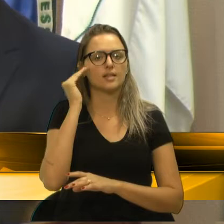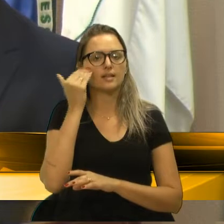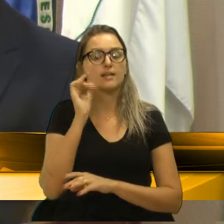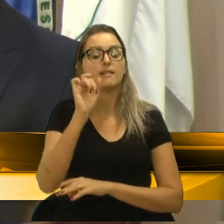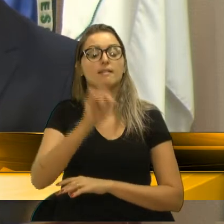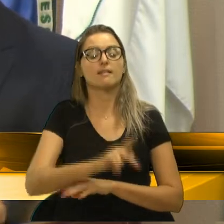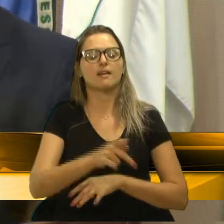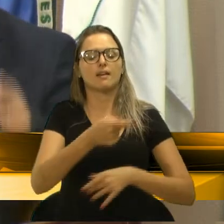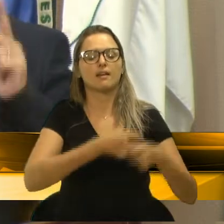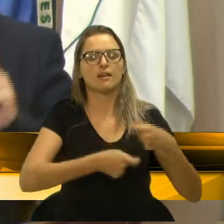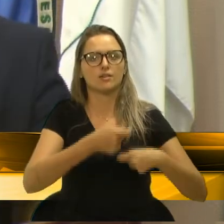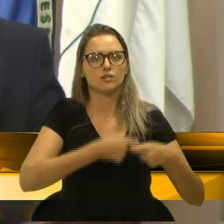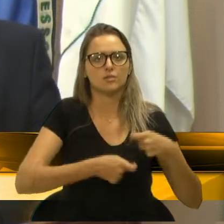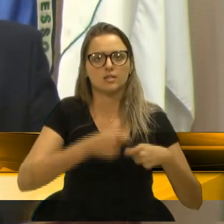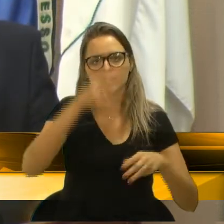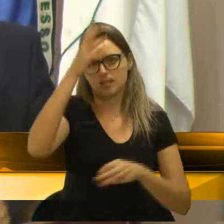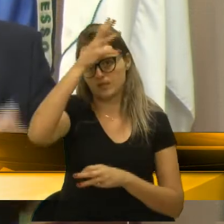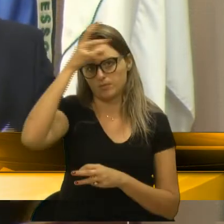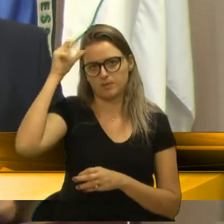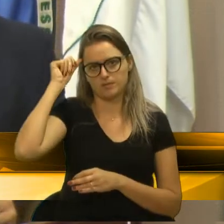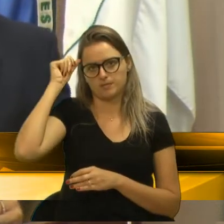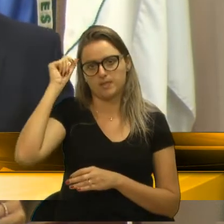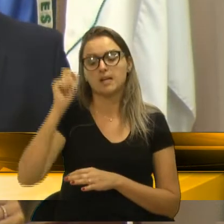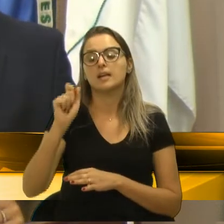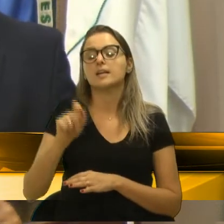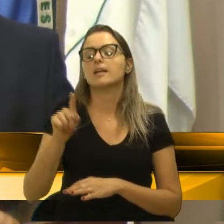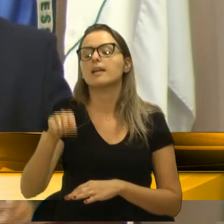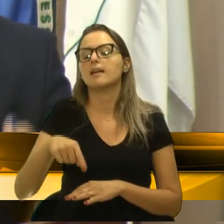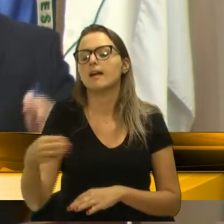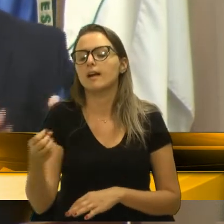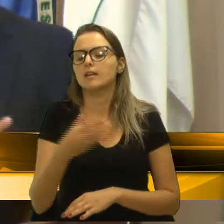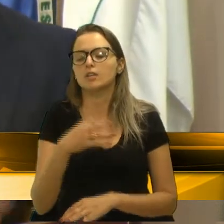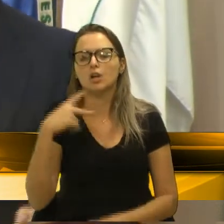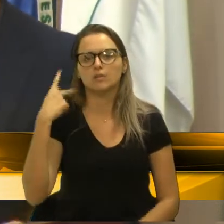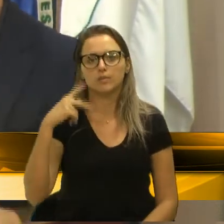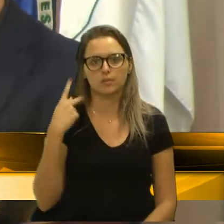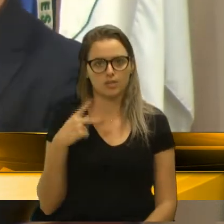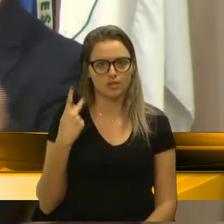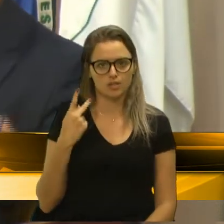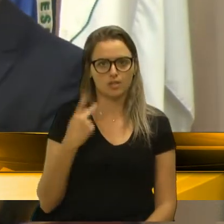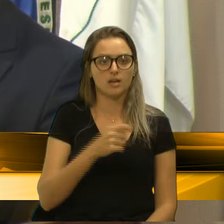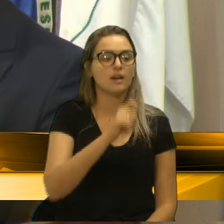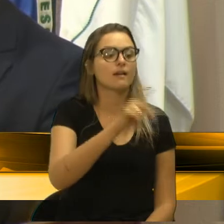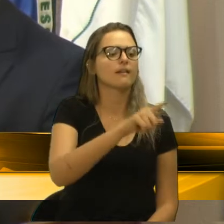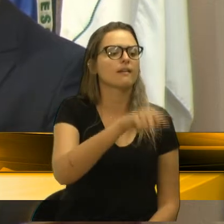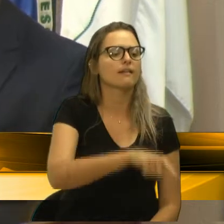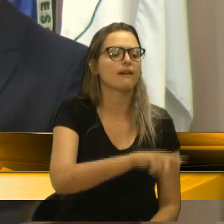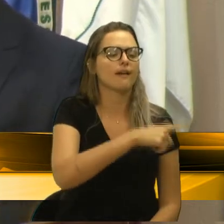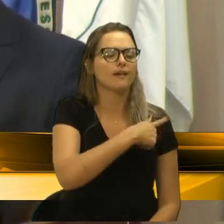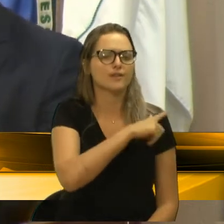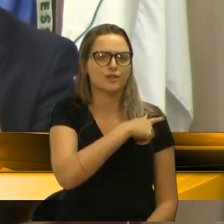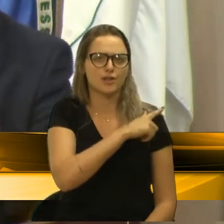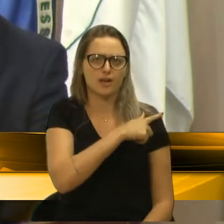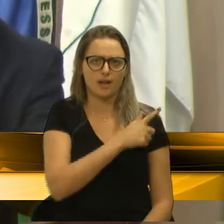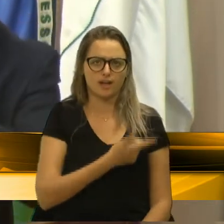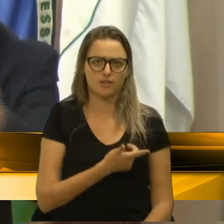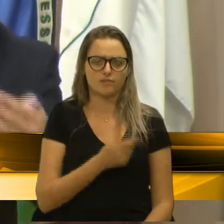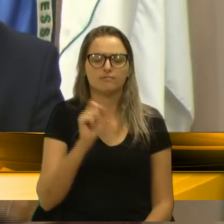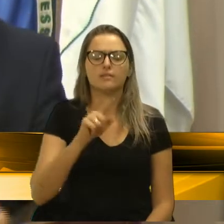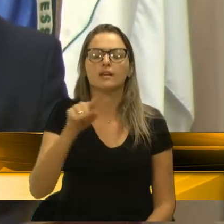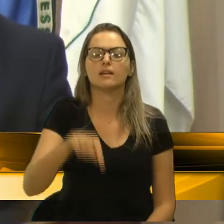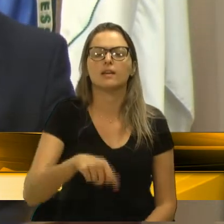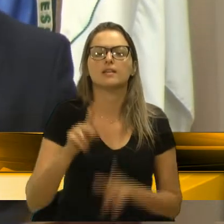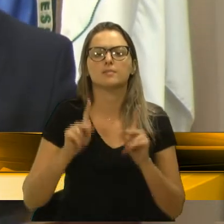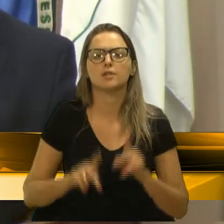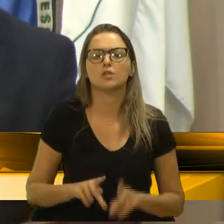gestores, quem eram os novos políticos, quem eram as pessoas que se diziam gerentes, quem eram essas pessoas que